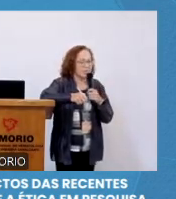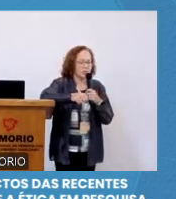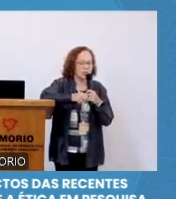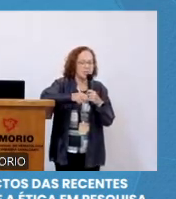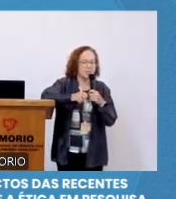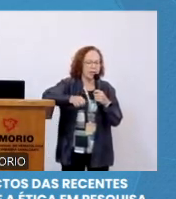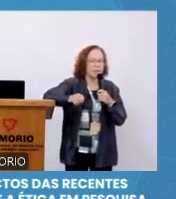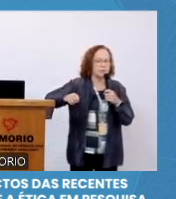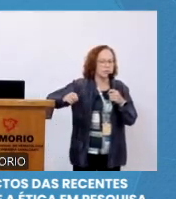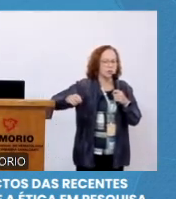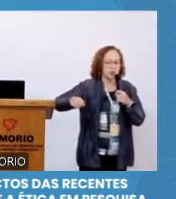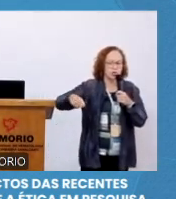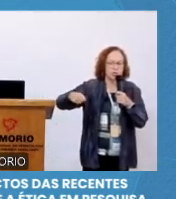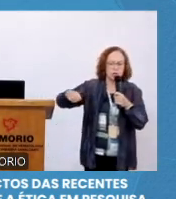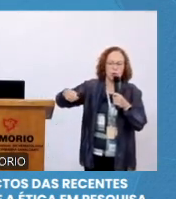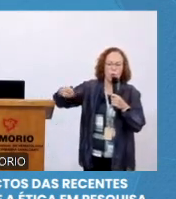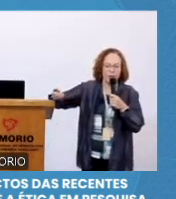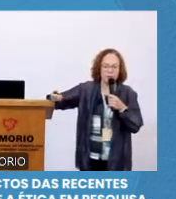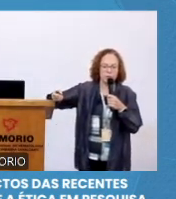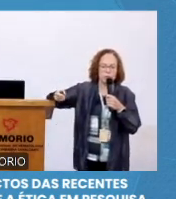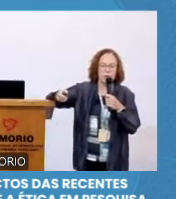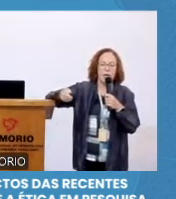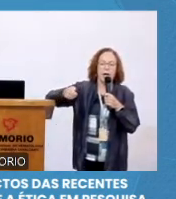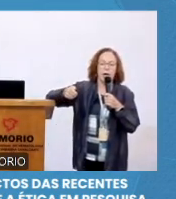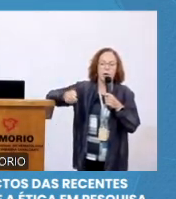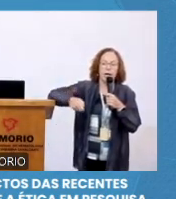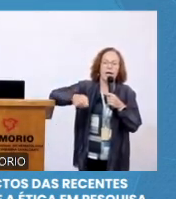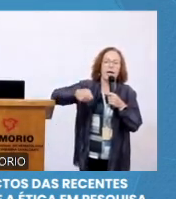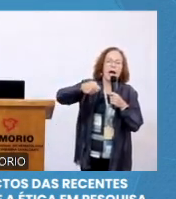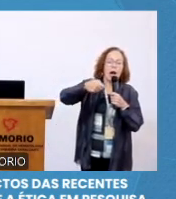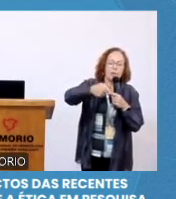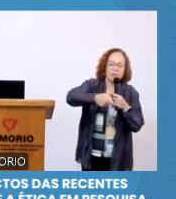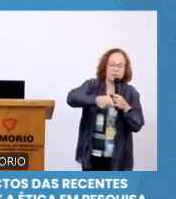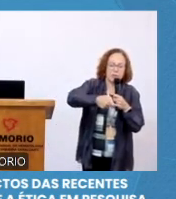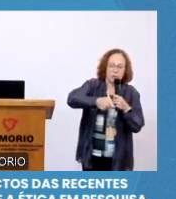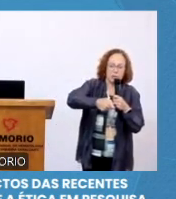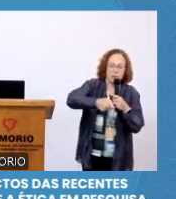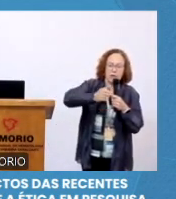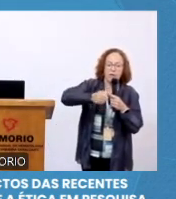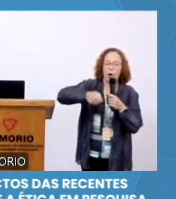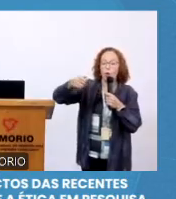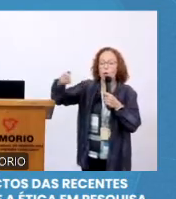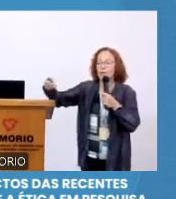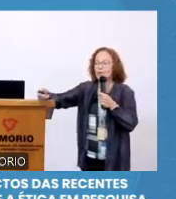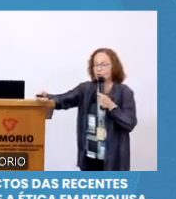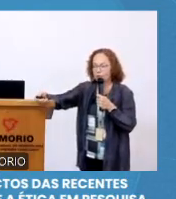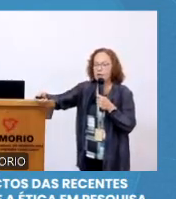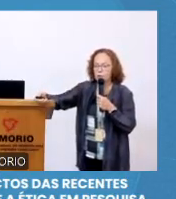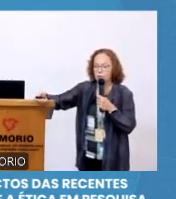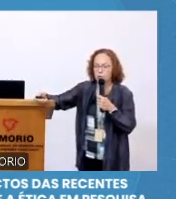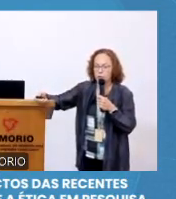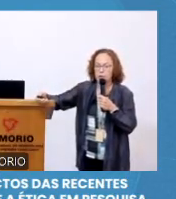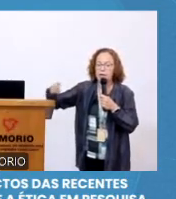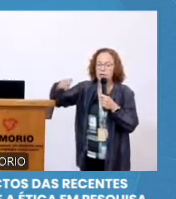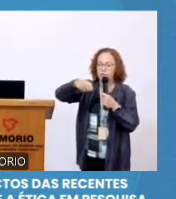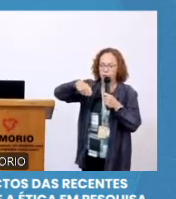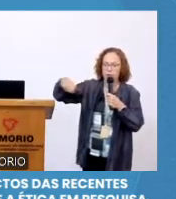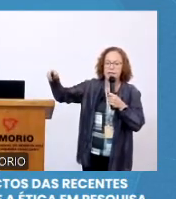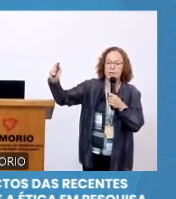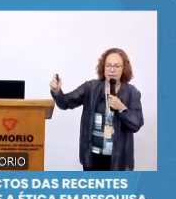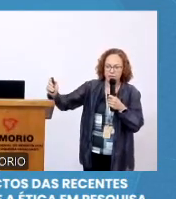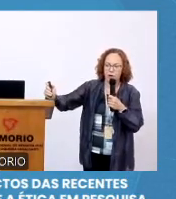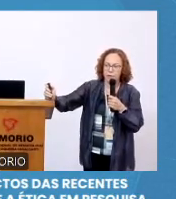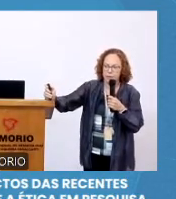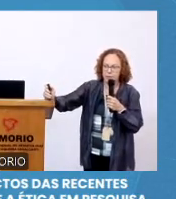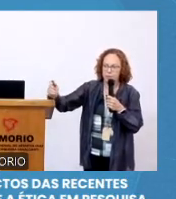pode ser solicitados ajustes e documentos, agora, ao pesquisador responsável ou ao patrocinador, fora